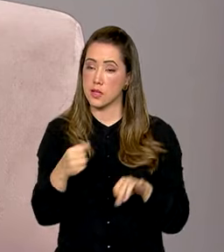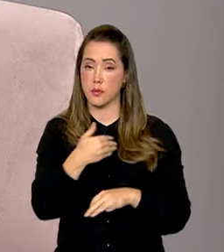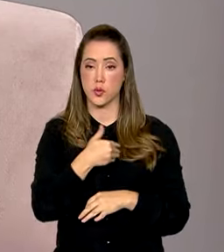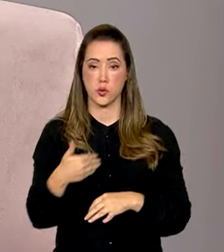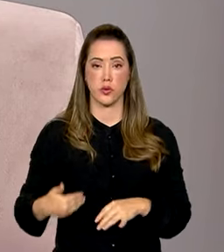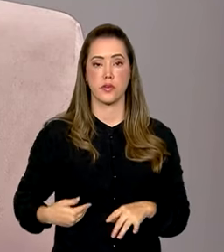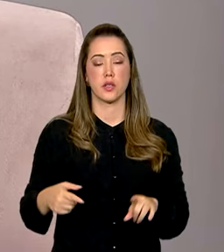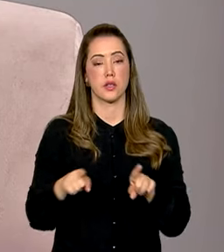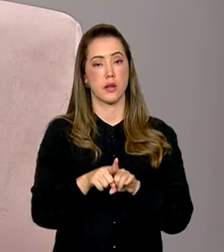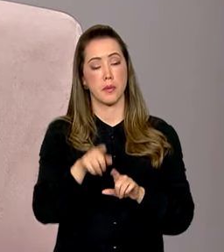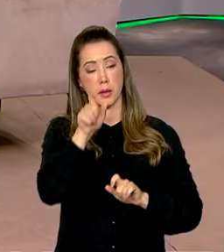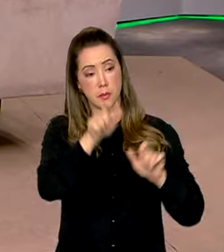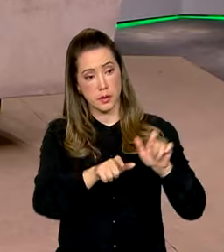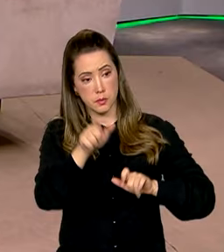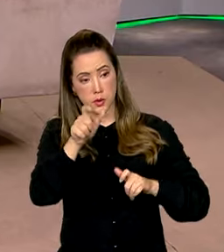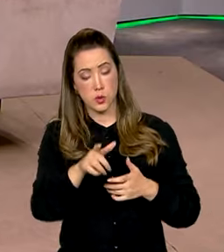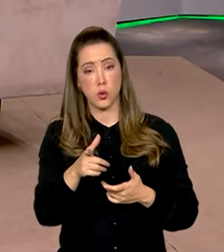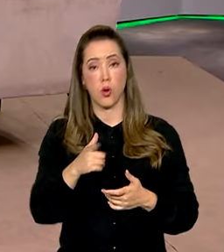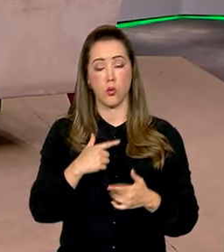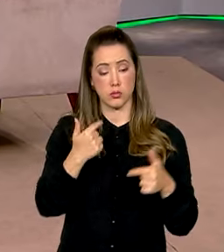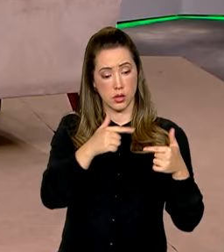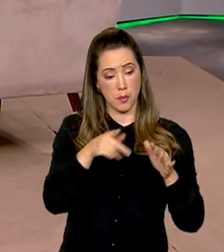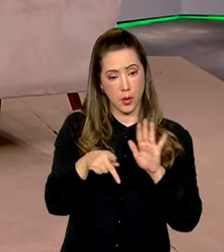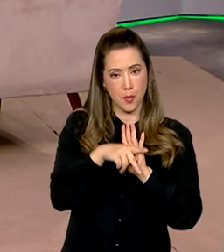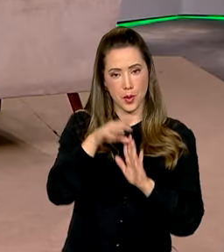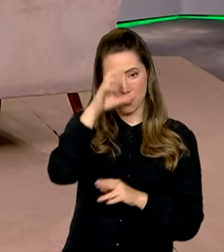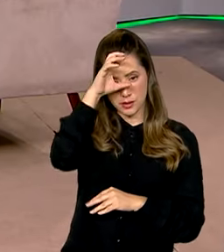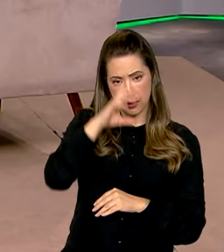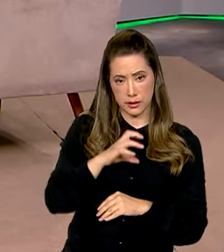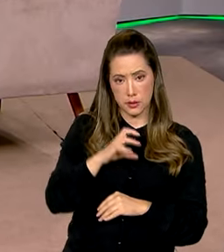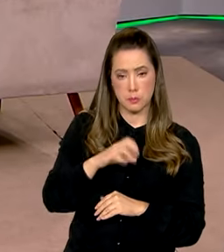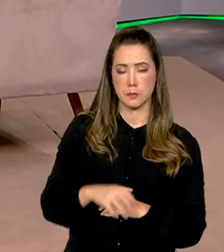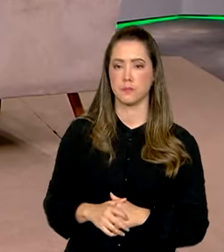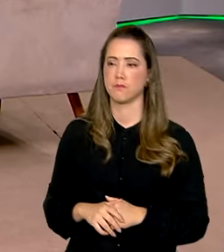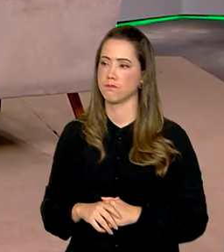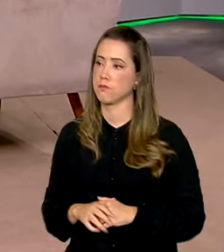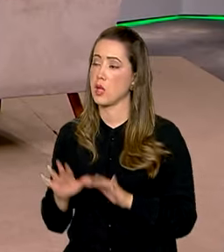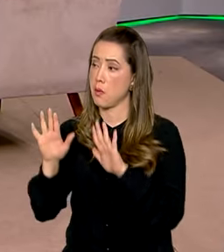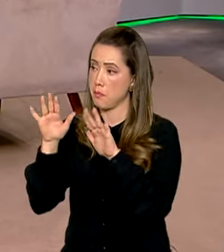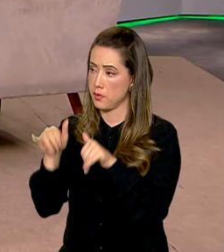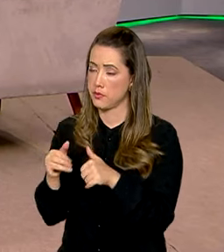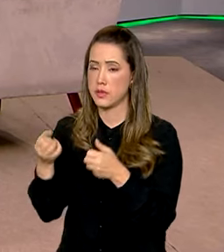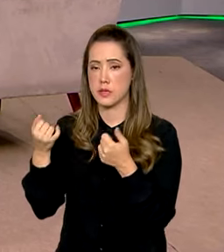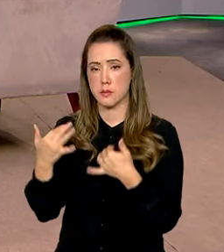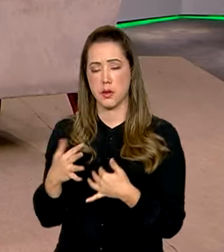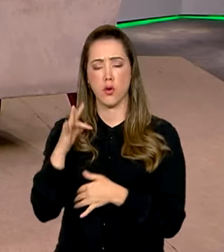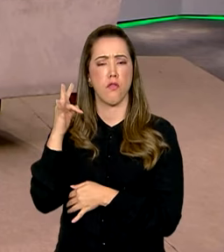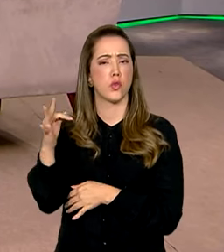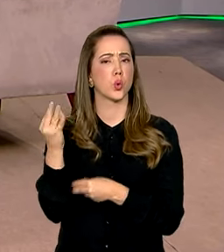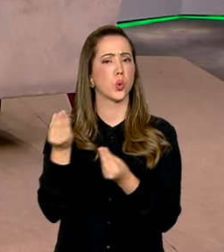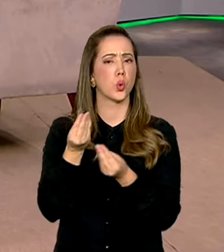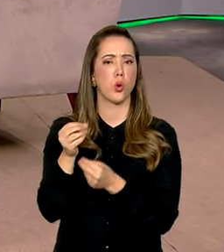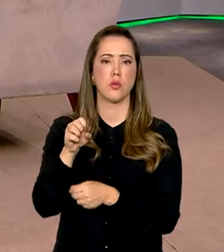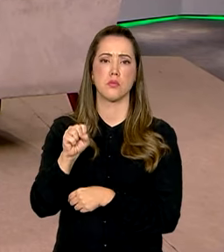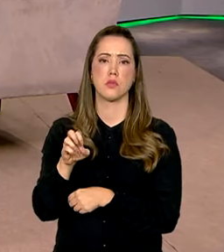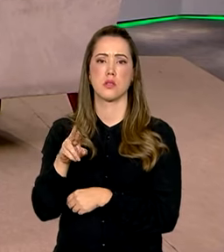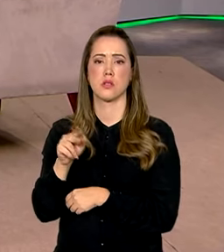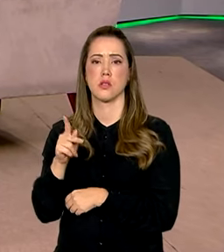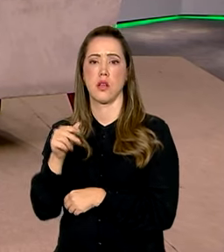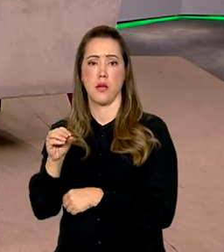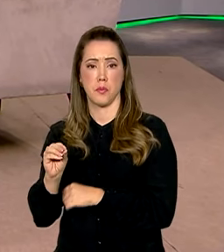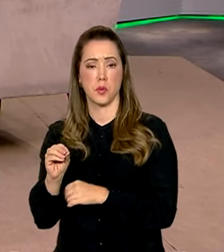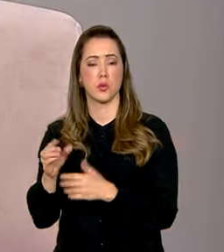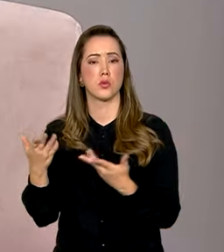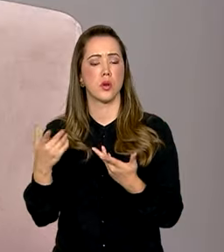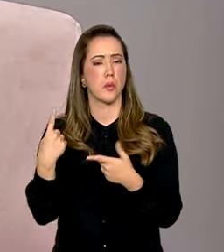mas principalmente para a cidadania. Para a gente encerrar, Alexandre, eu gostaria que você falasse um pouco da visão de futuro do CEPRO. É evidente